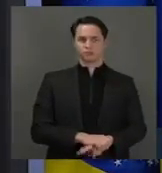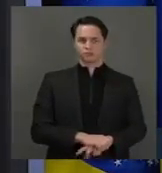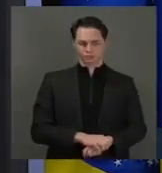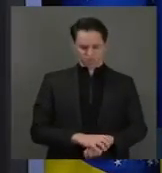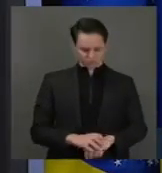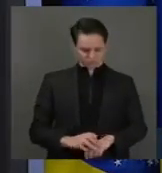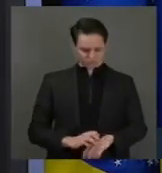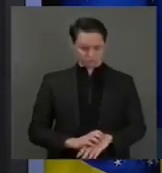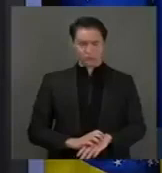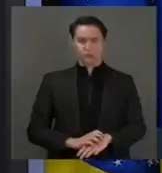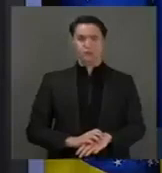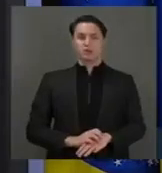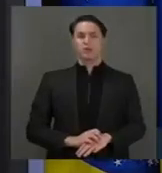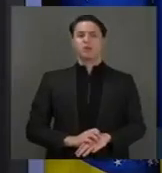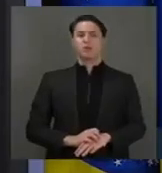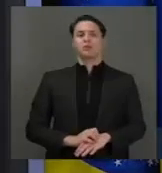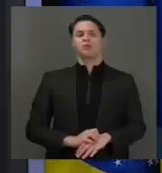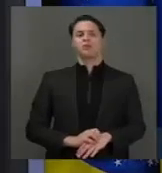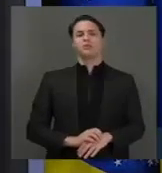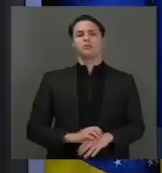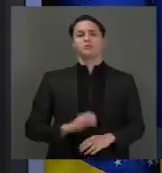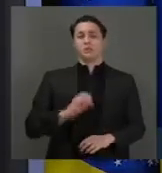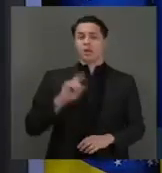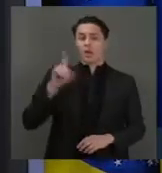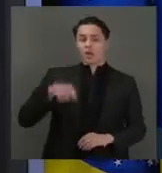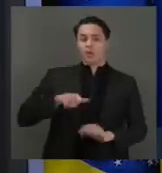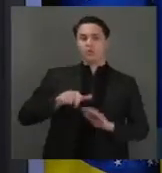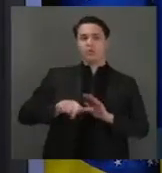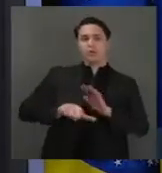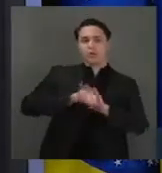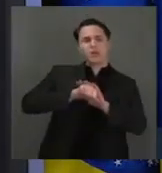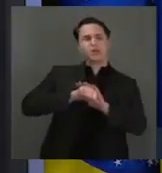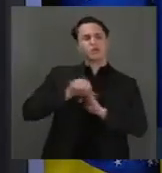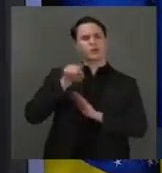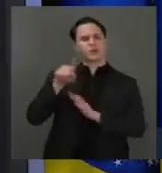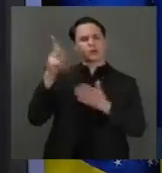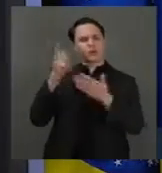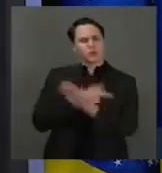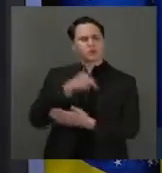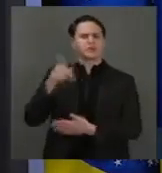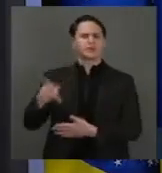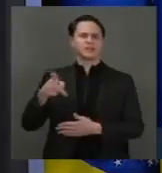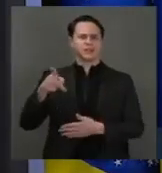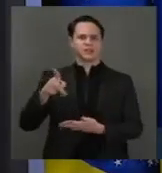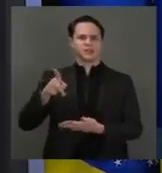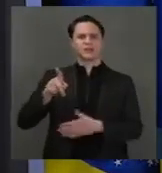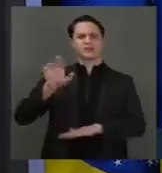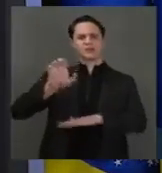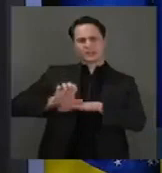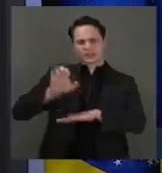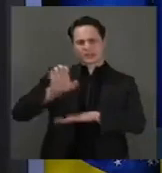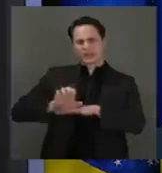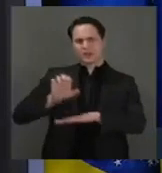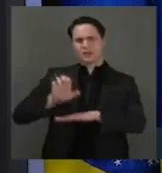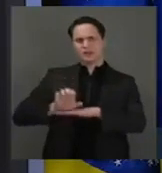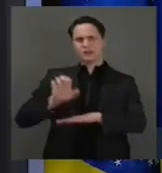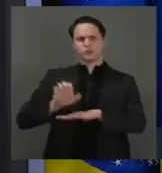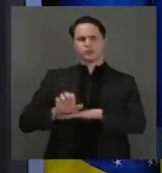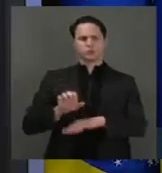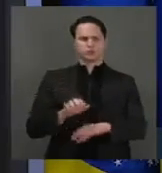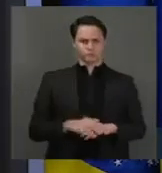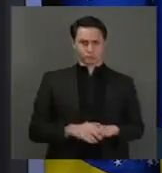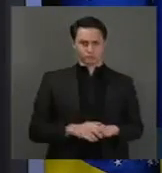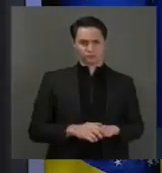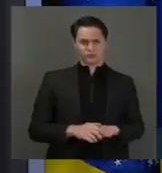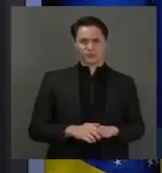É um crime o que aconteceu lá. A negligência, a omissão, destroem vidas